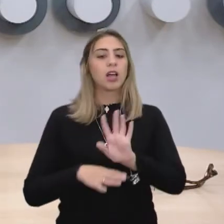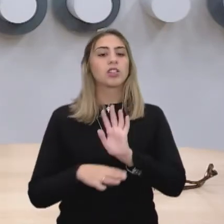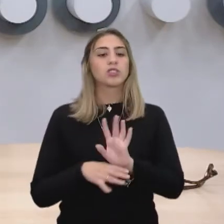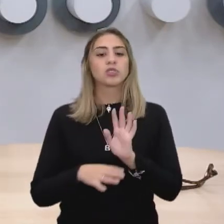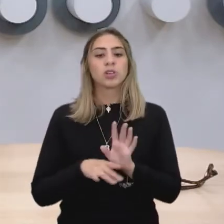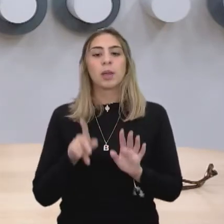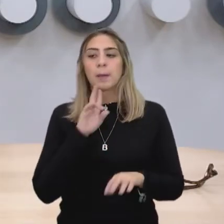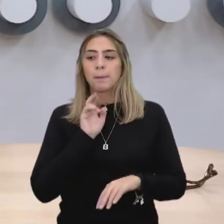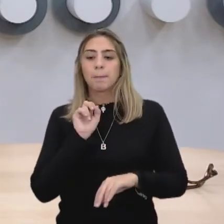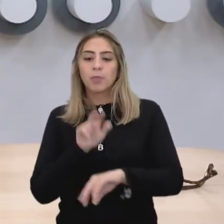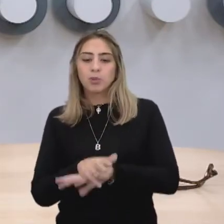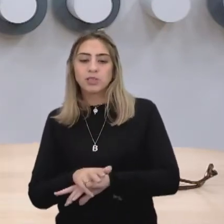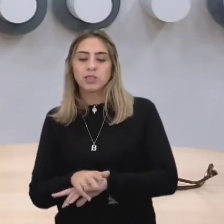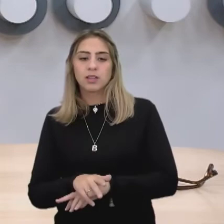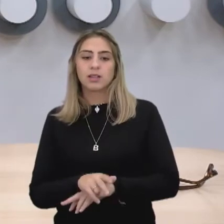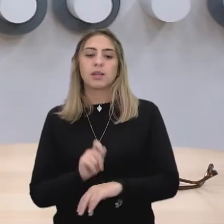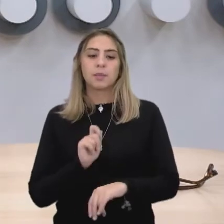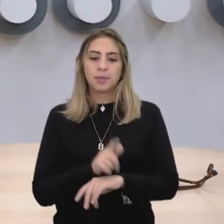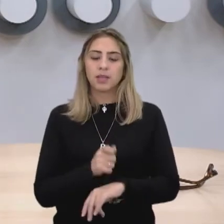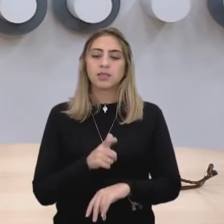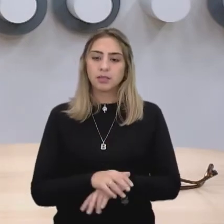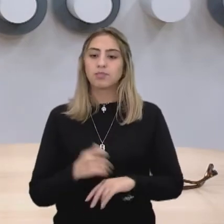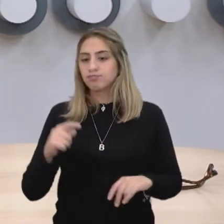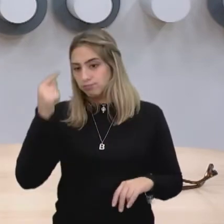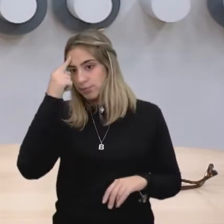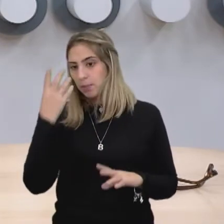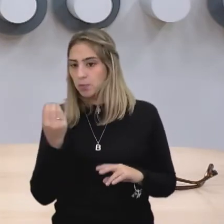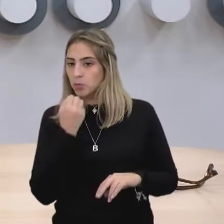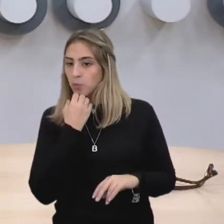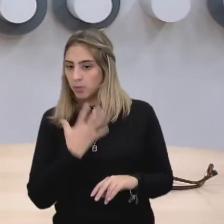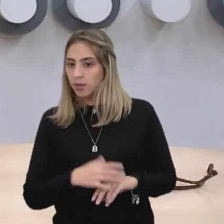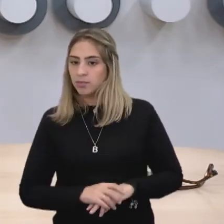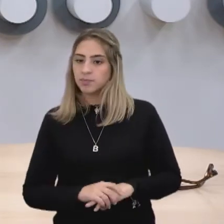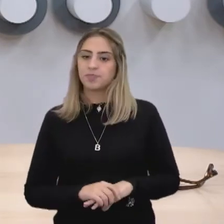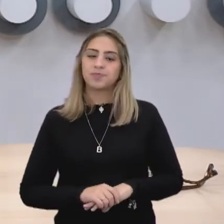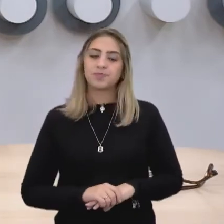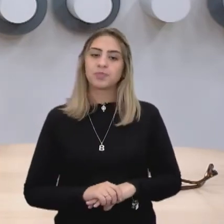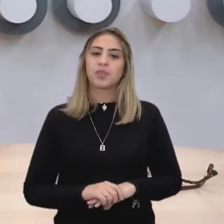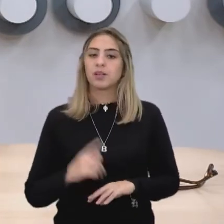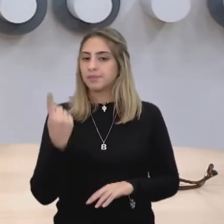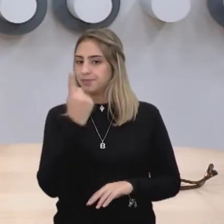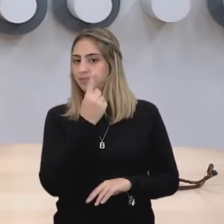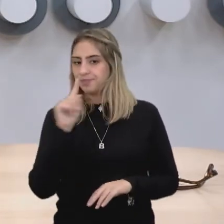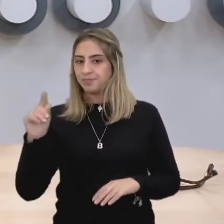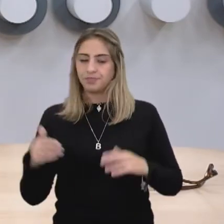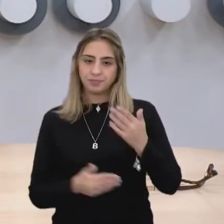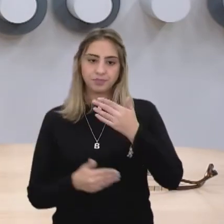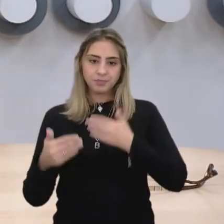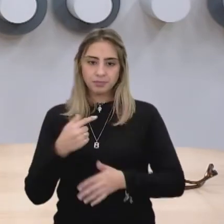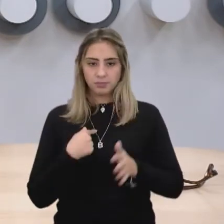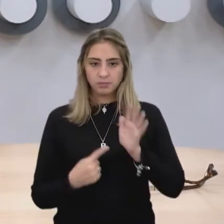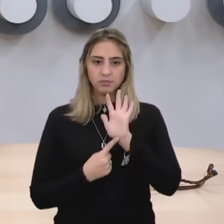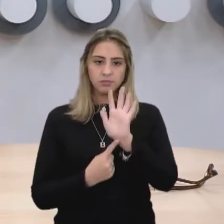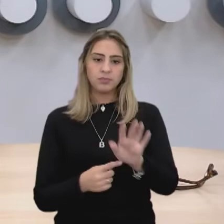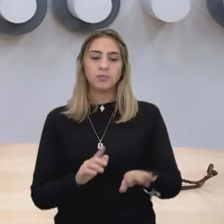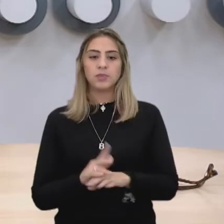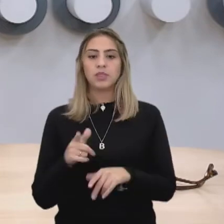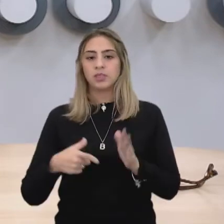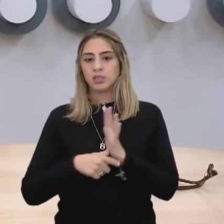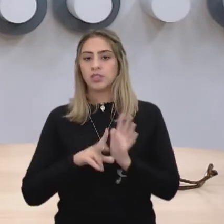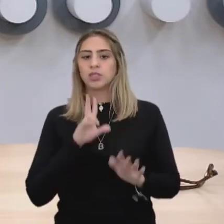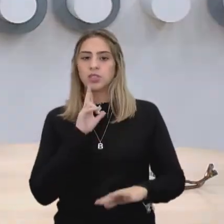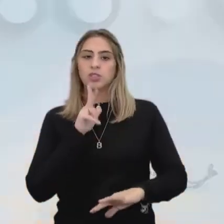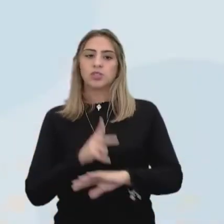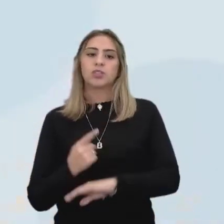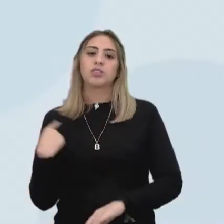na aposentadoria e na pensão. Então tem que pensar muito bem nisso. E aí no último slide aí que eu vou mostrar para vocês antes de um vídeo,